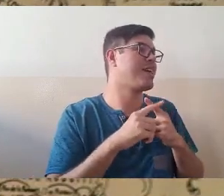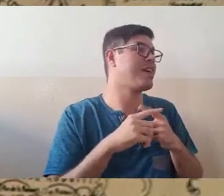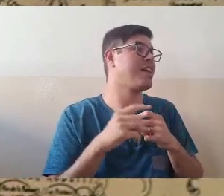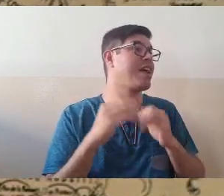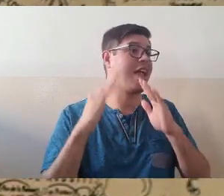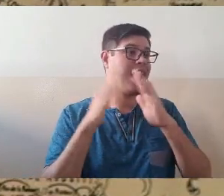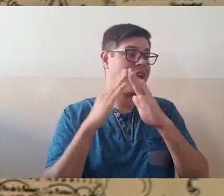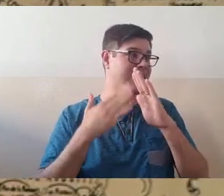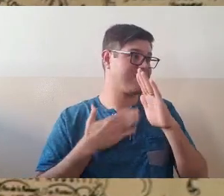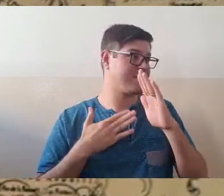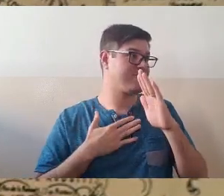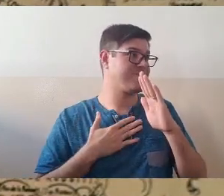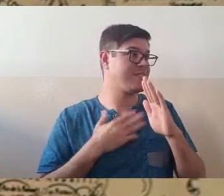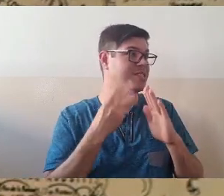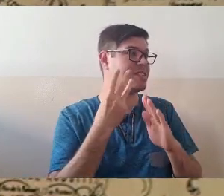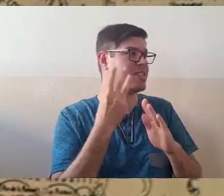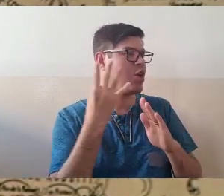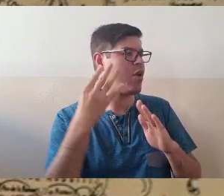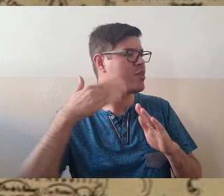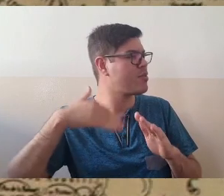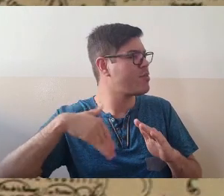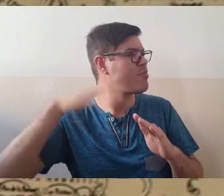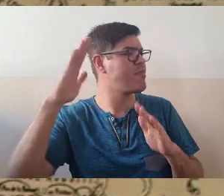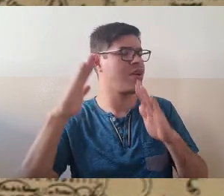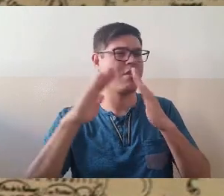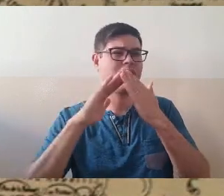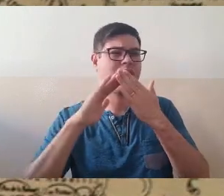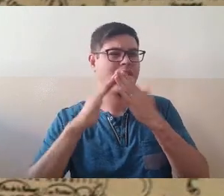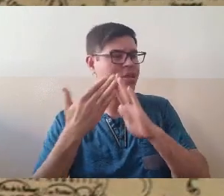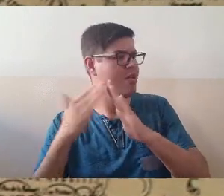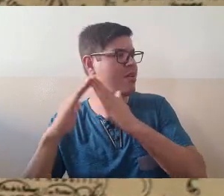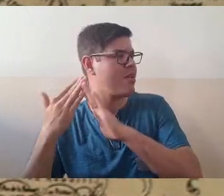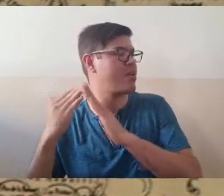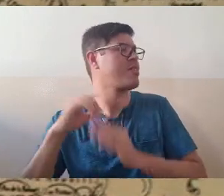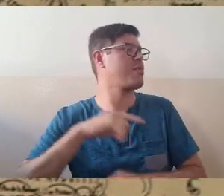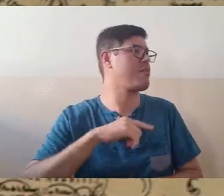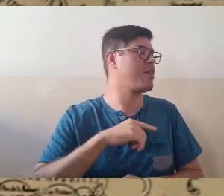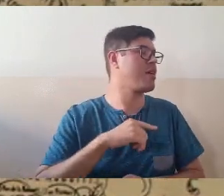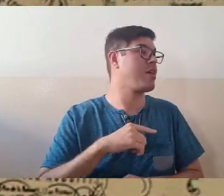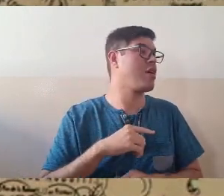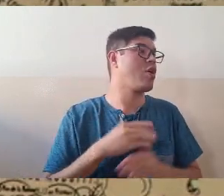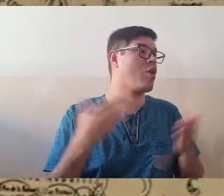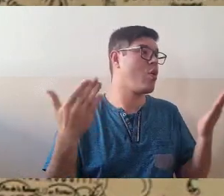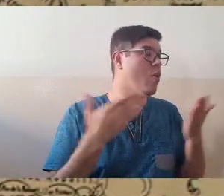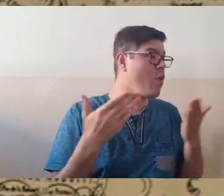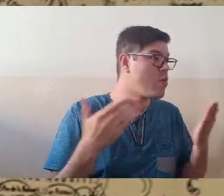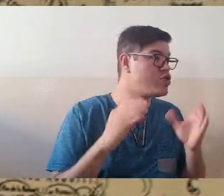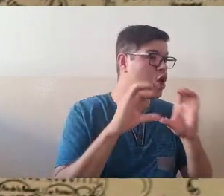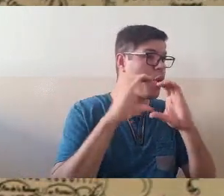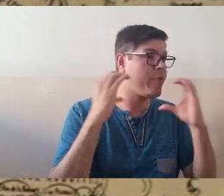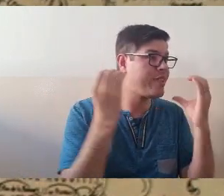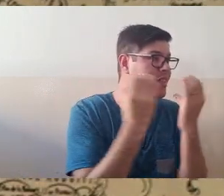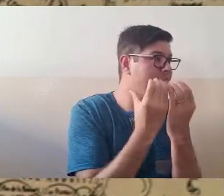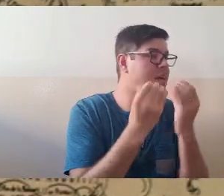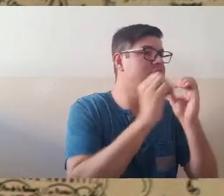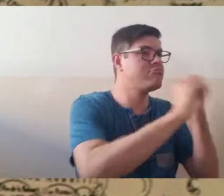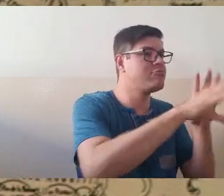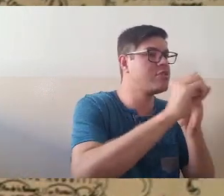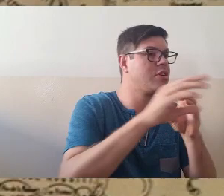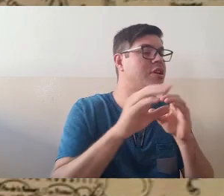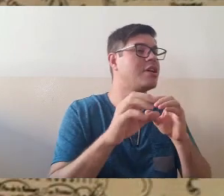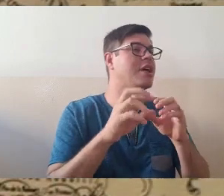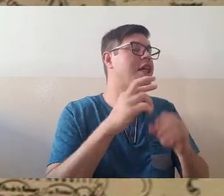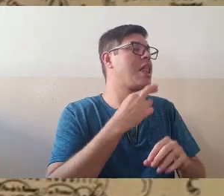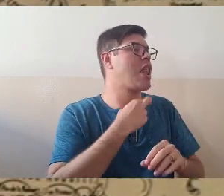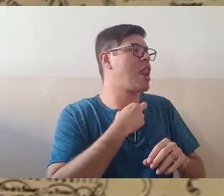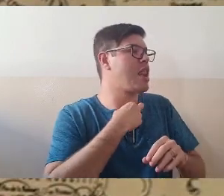a periferia precisa ser atendida, os bairros precisam ser atendidos. E hoje, nesse modelo que nós fizemos, eu estava falando em relação às igrejas, nós